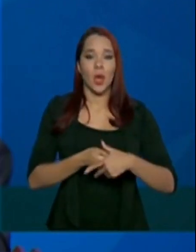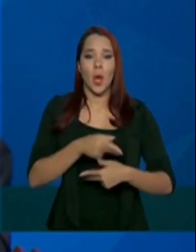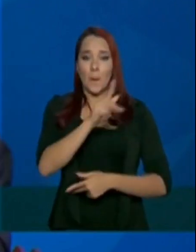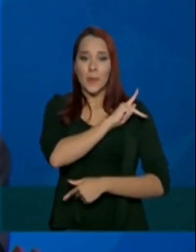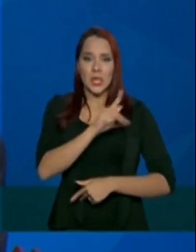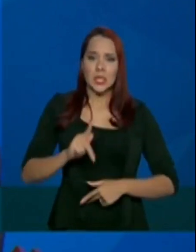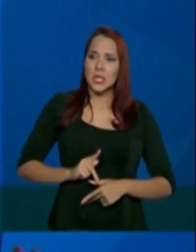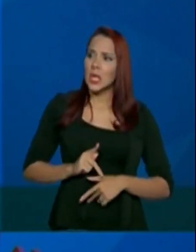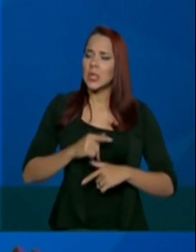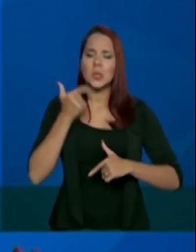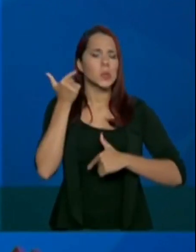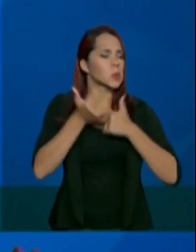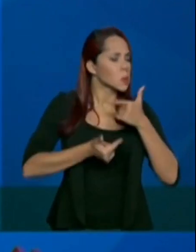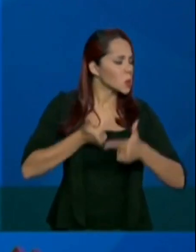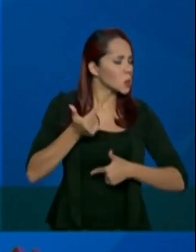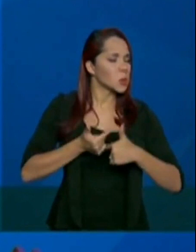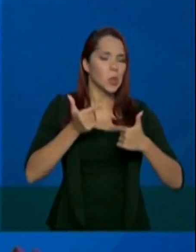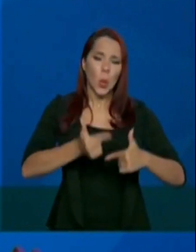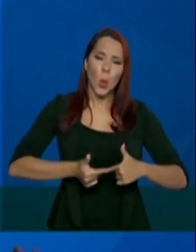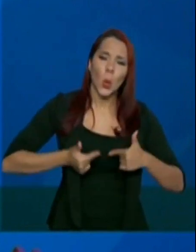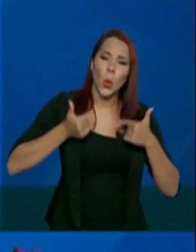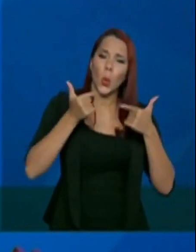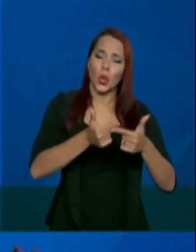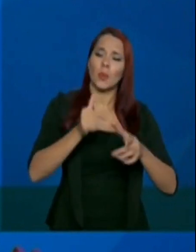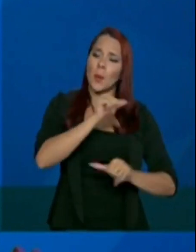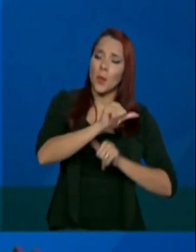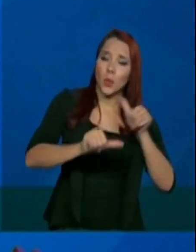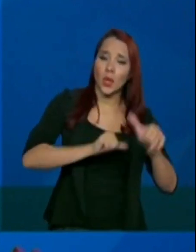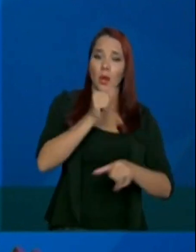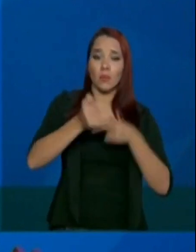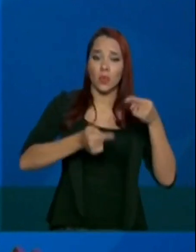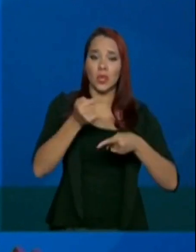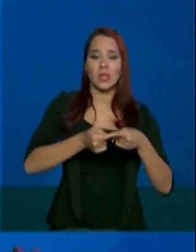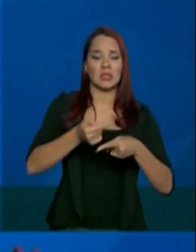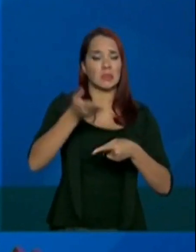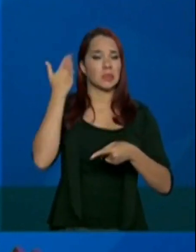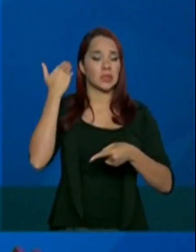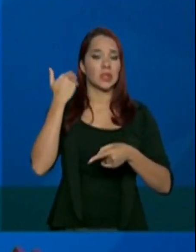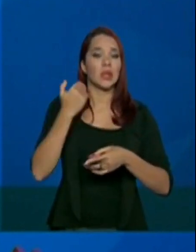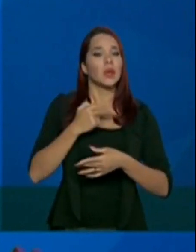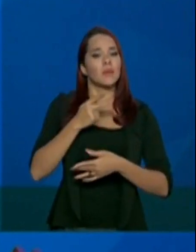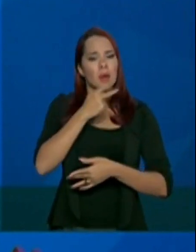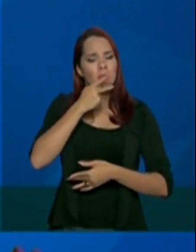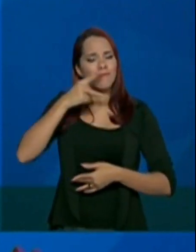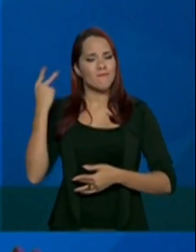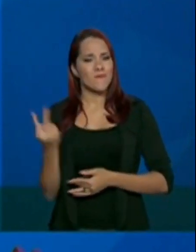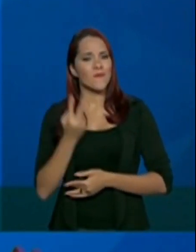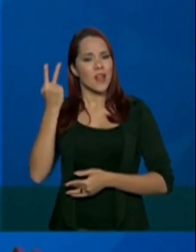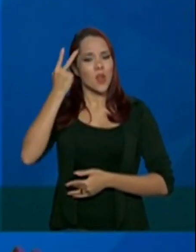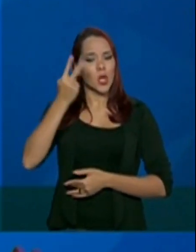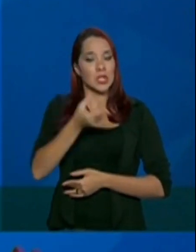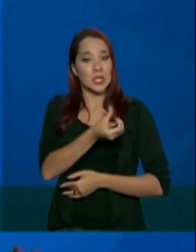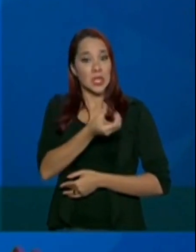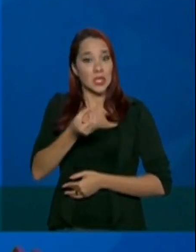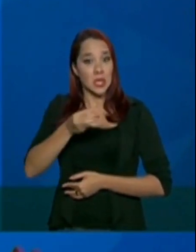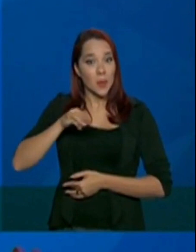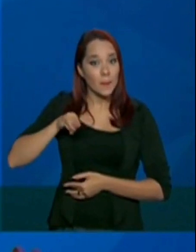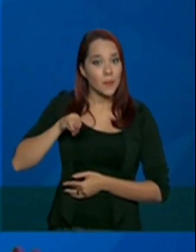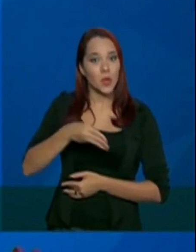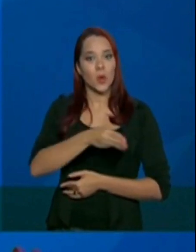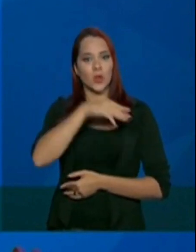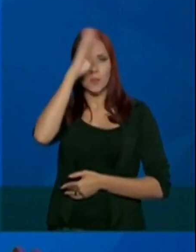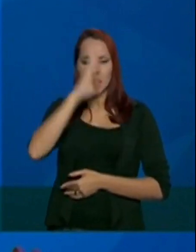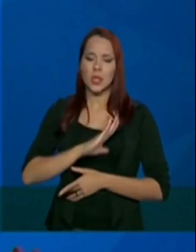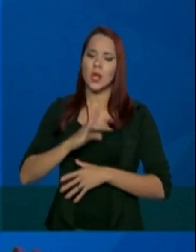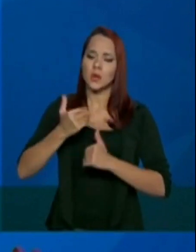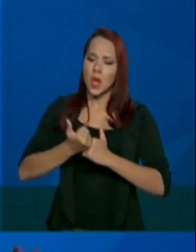luta desesperadamente para mudar a forma com a política era feita para reafirmar valores de 60 milhões de brasileiros